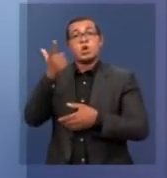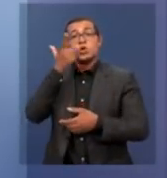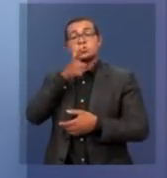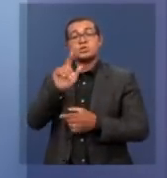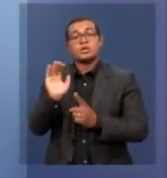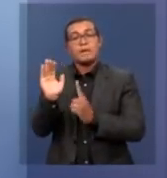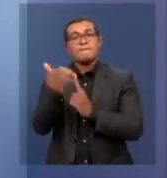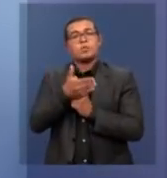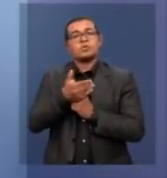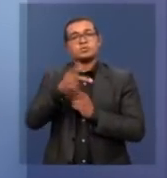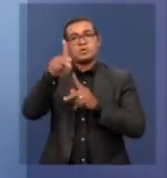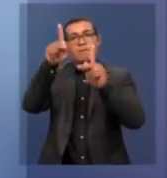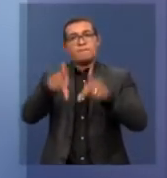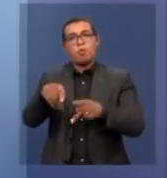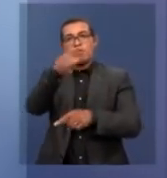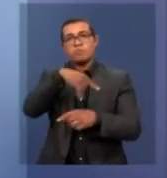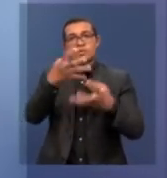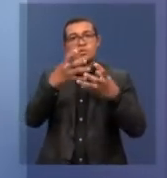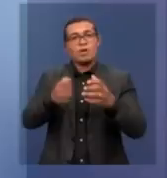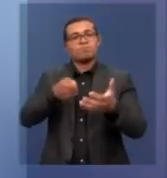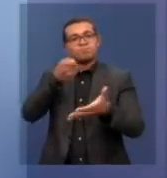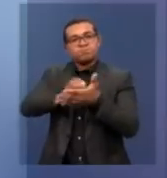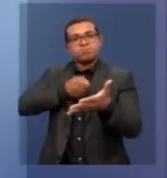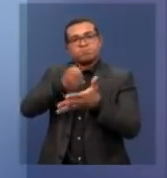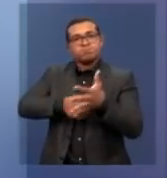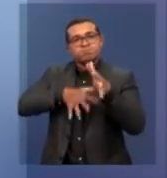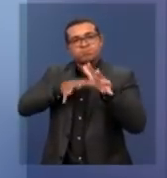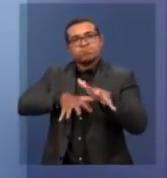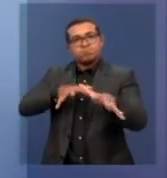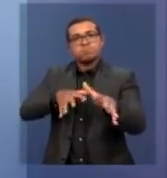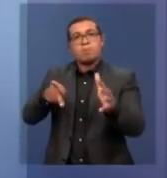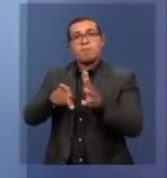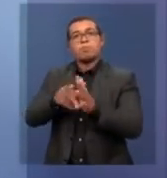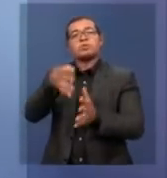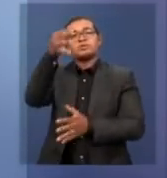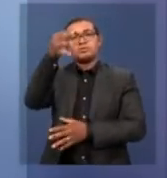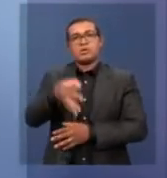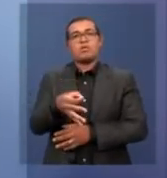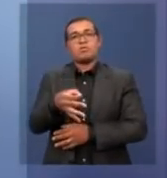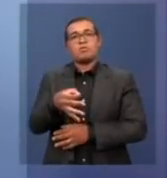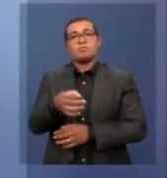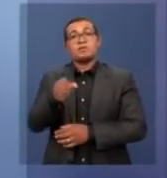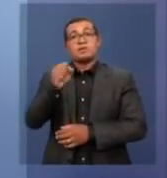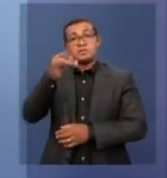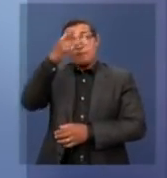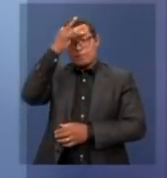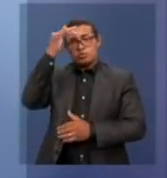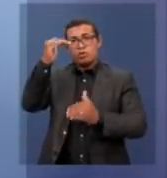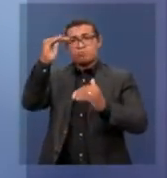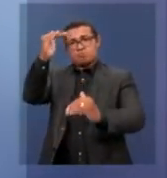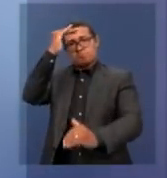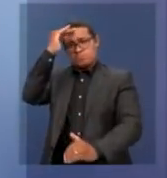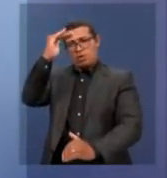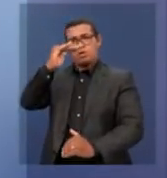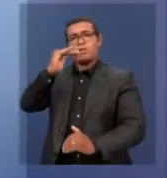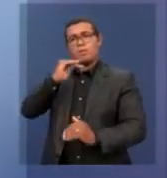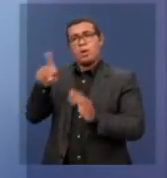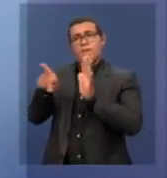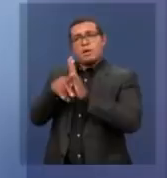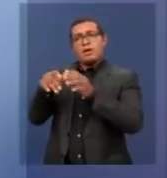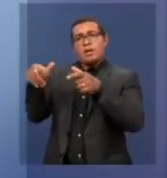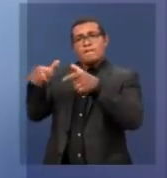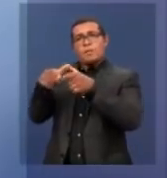de forma muito legítima então assim foi isso que nós fizemos quem foi respeitoso nome das manifestações é conseguir uma